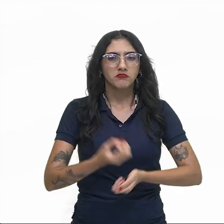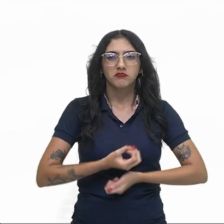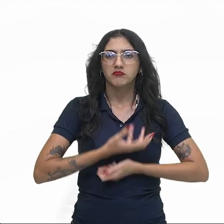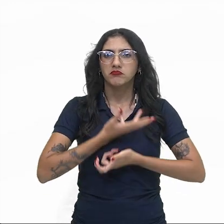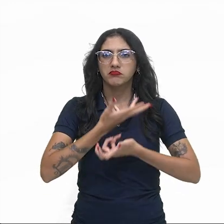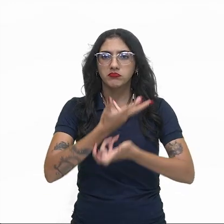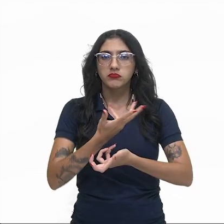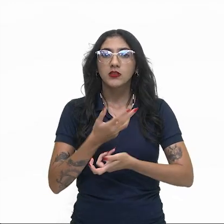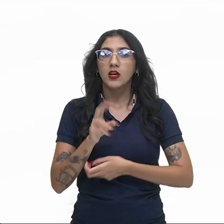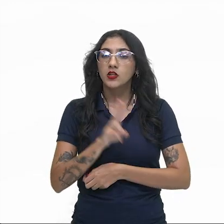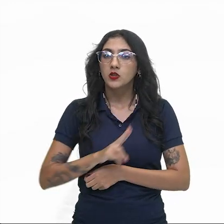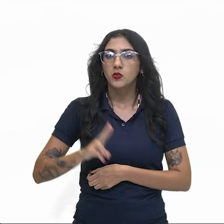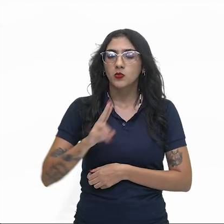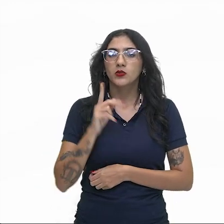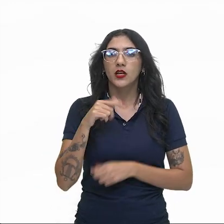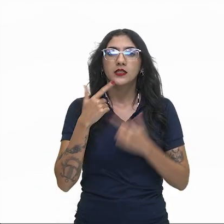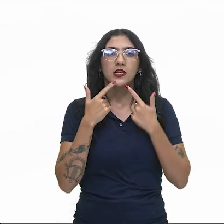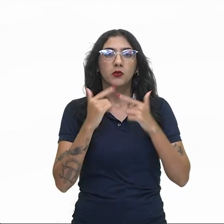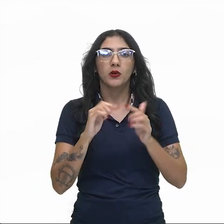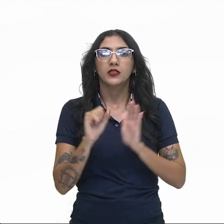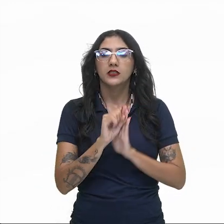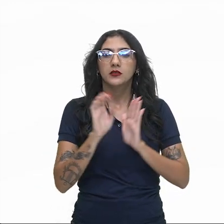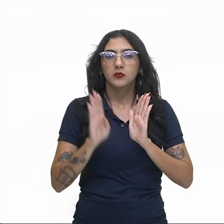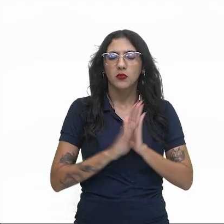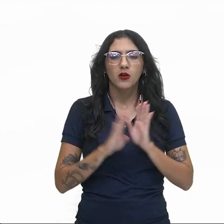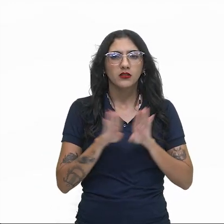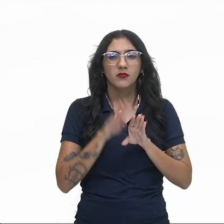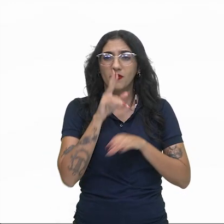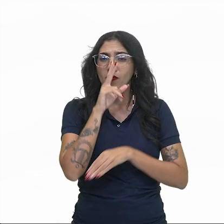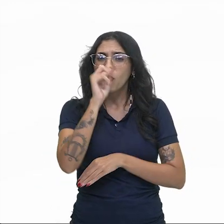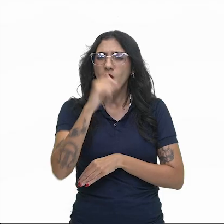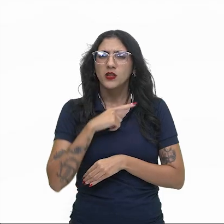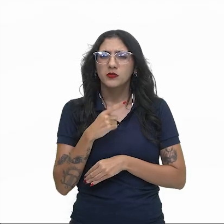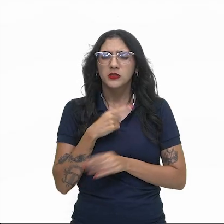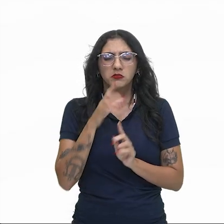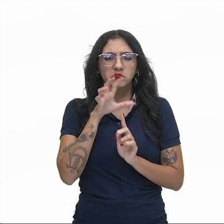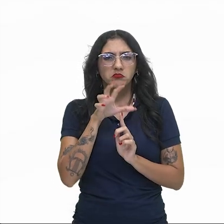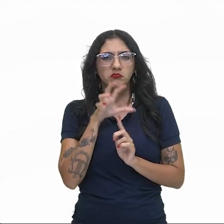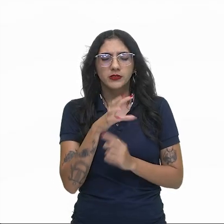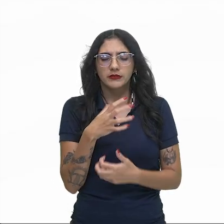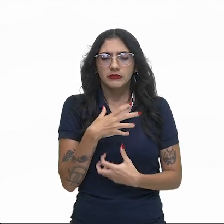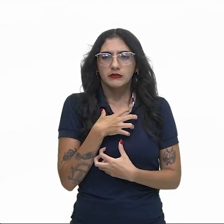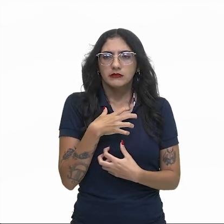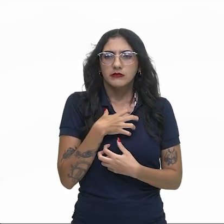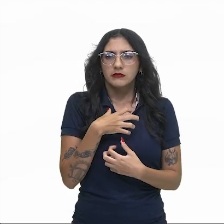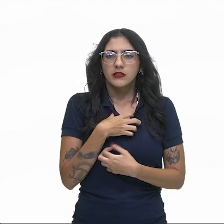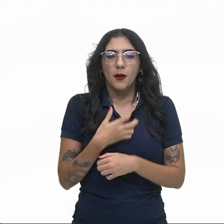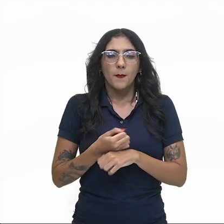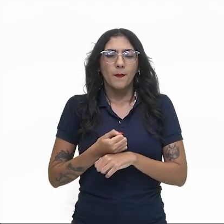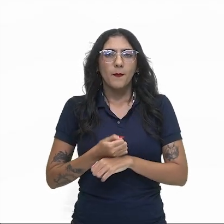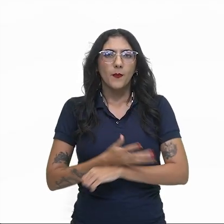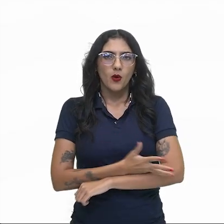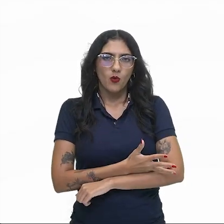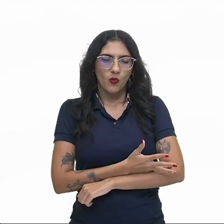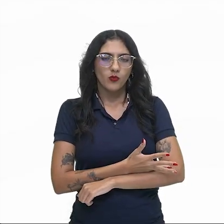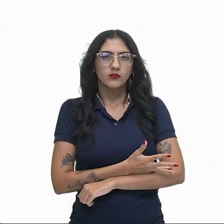expressivo e usa linguagem simbólica e poderosa para provocar emoção